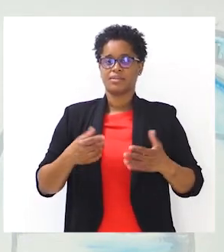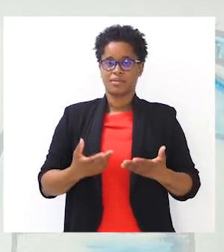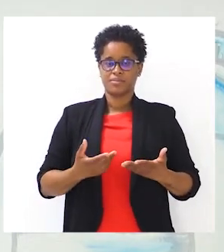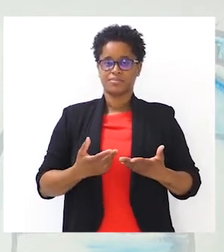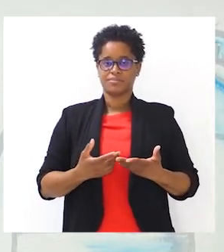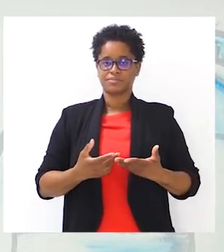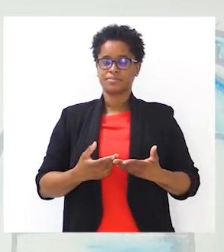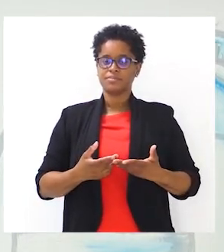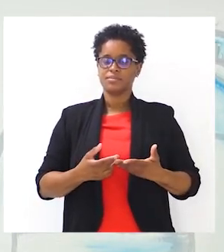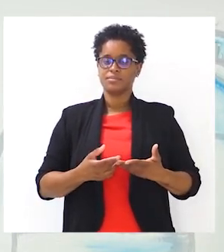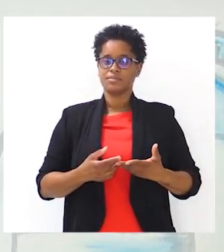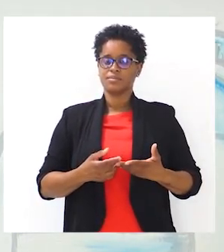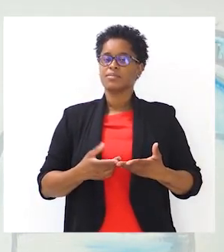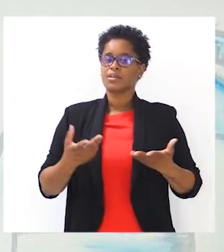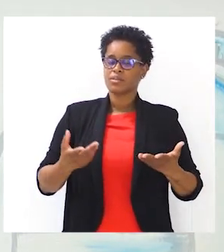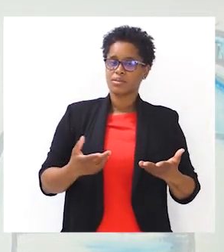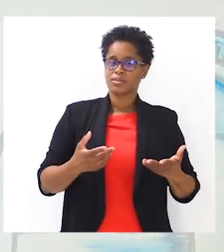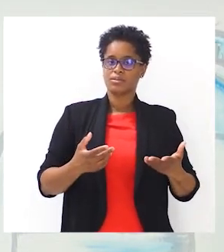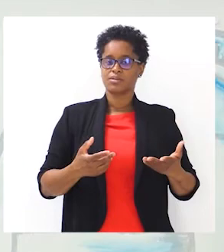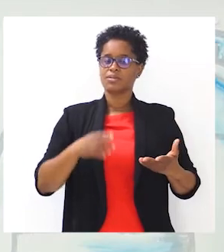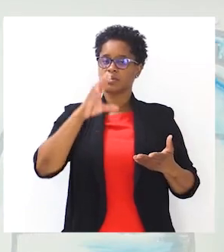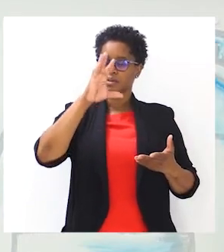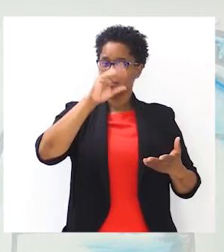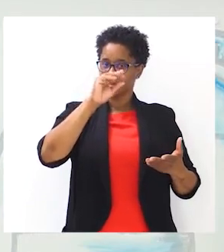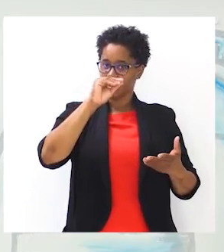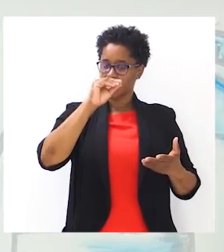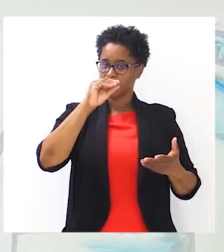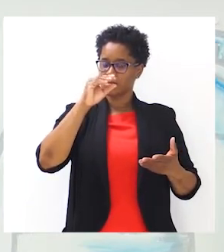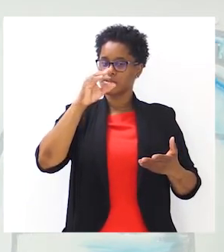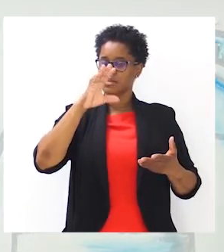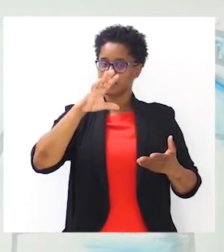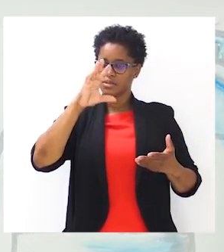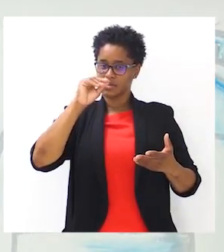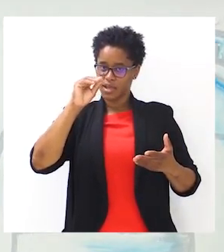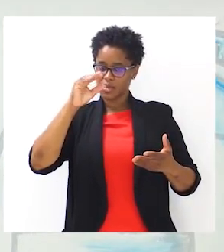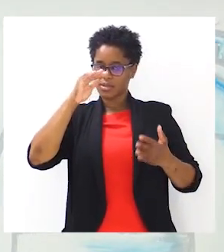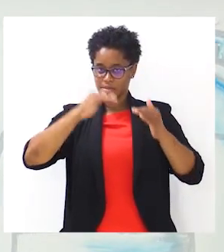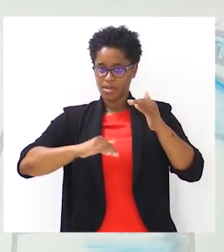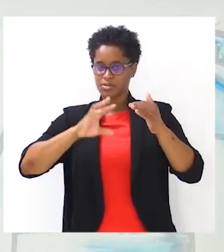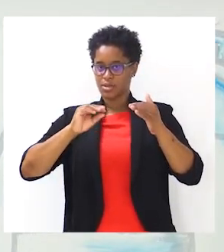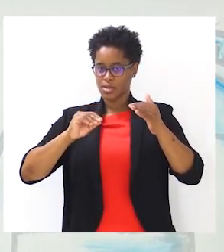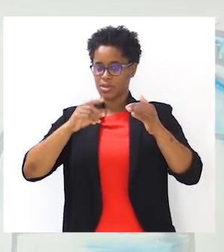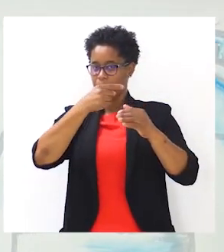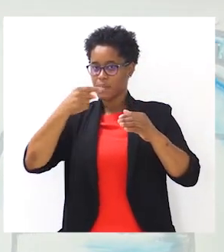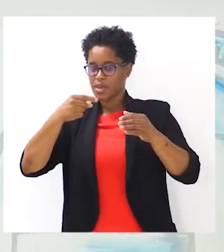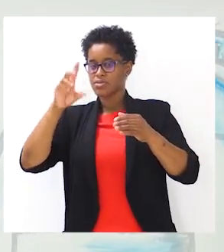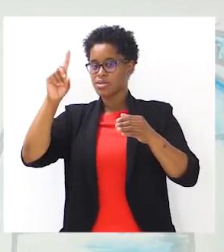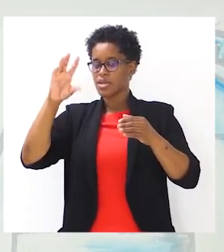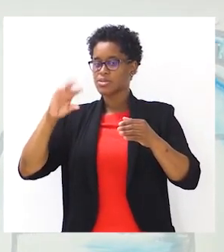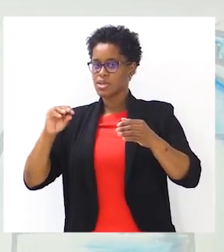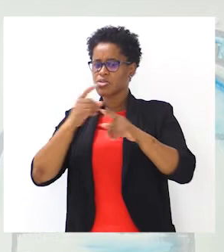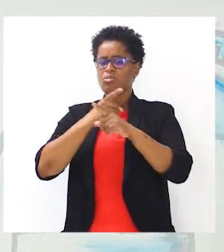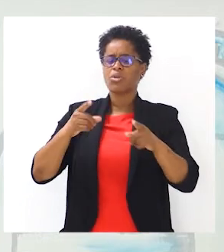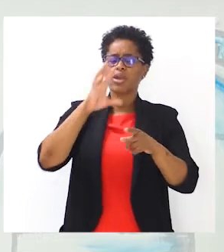Portanto, 10/10 menos 6/10. Por que 10 décimos menos 6